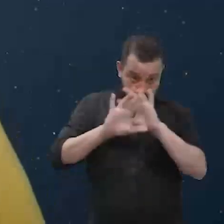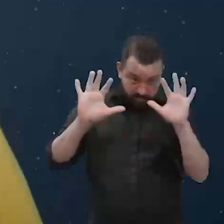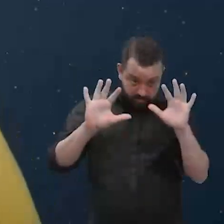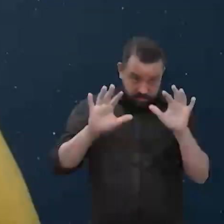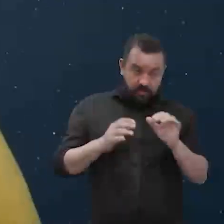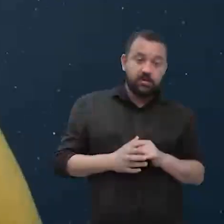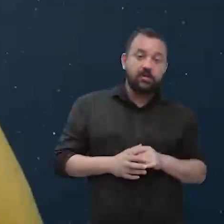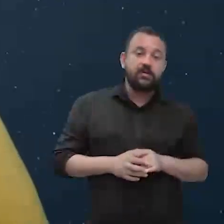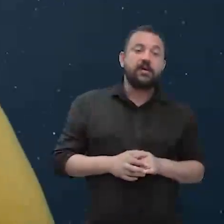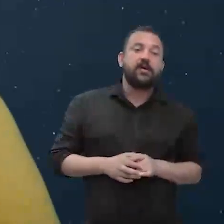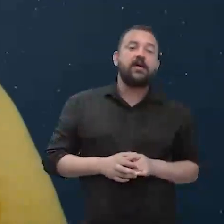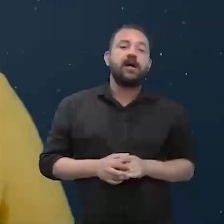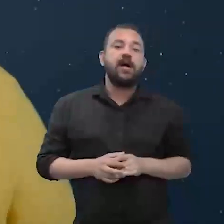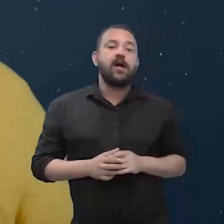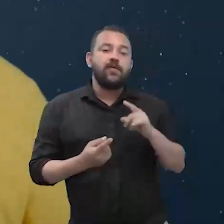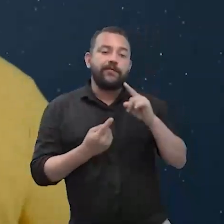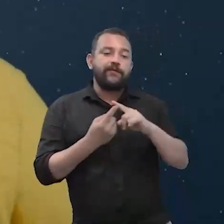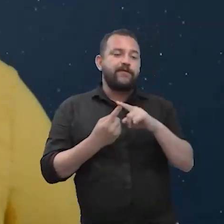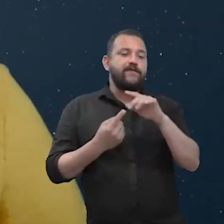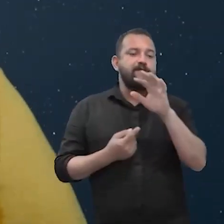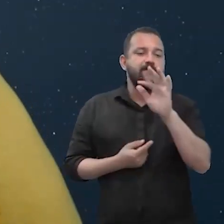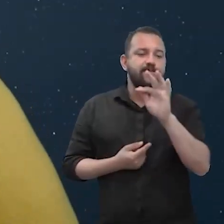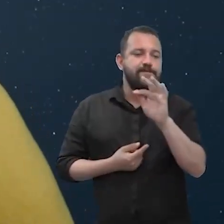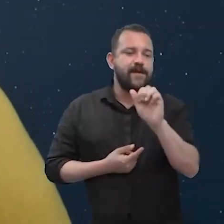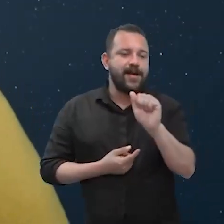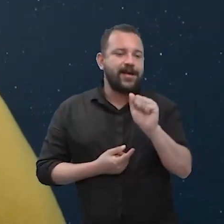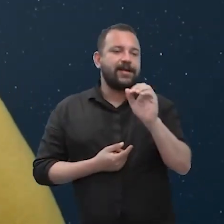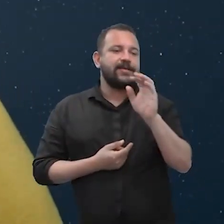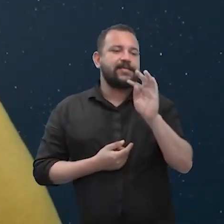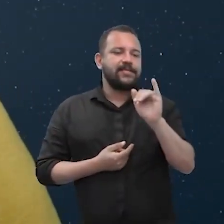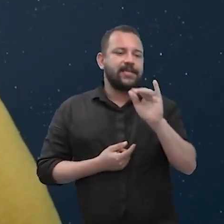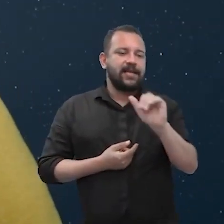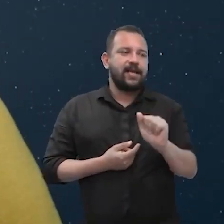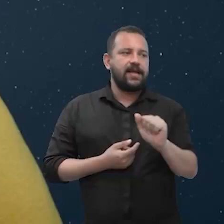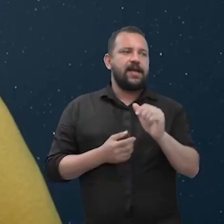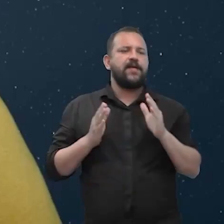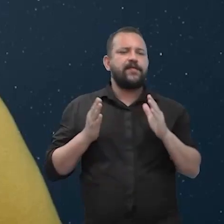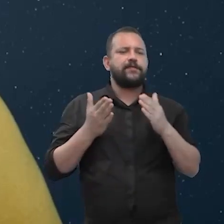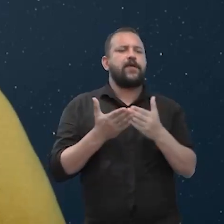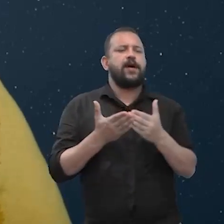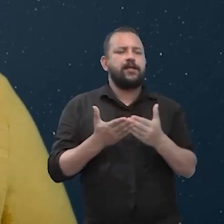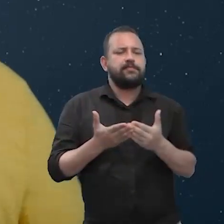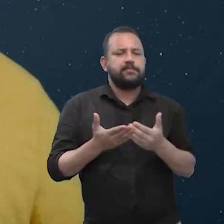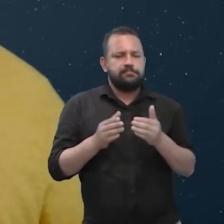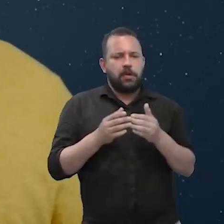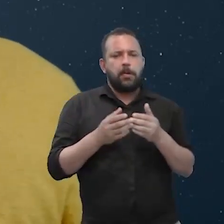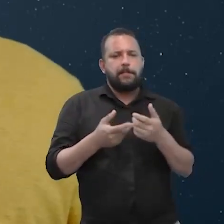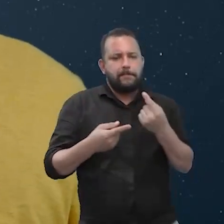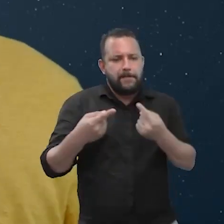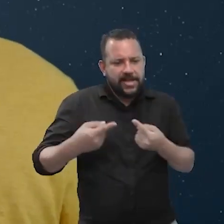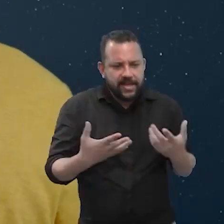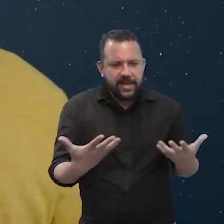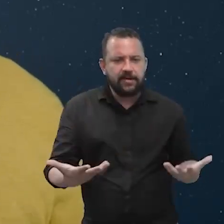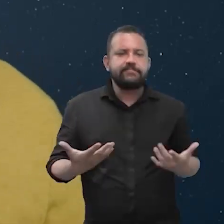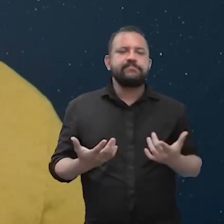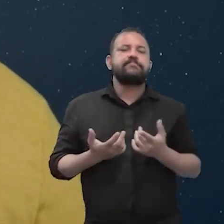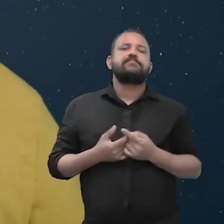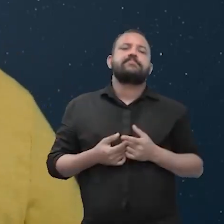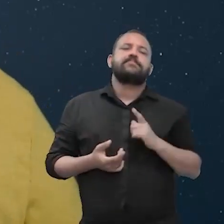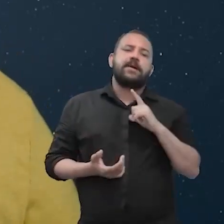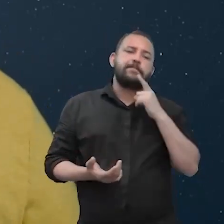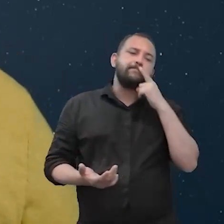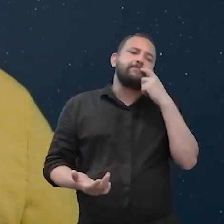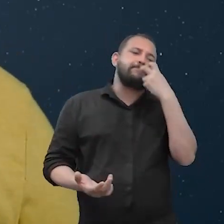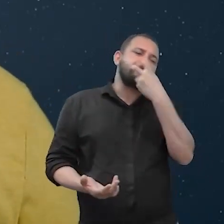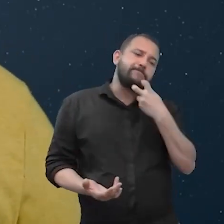função fática focada no recurso. Ok? Existem marcas da oralidade